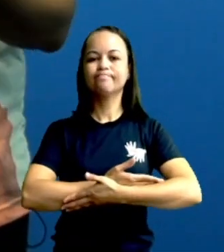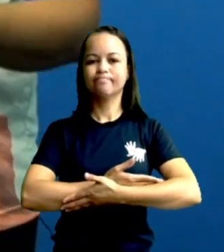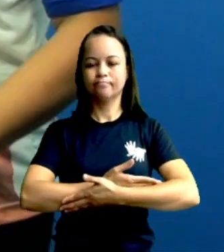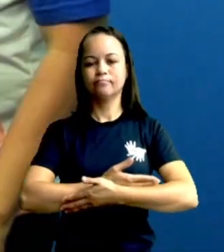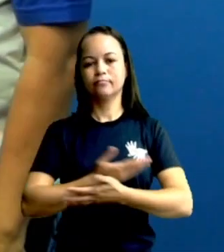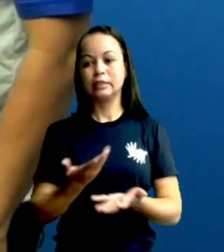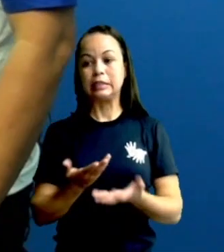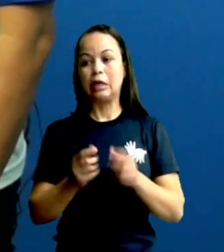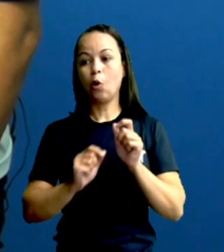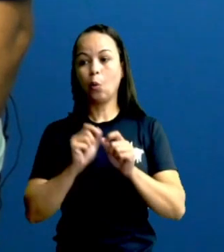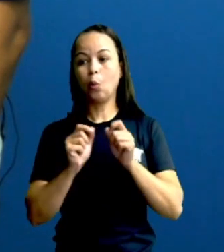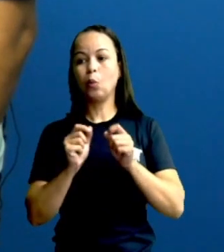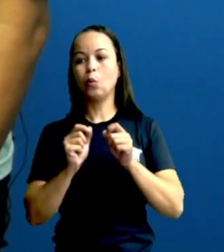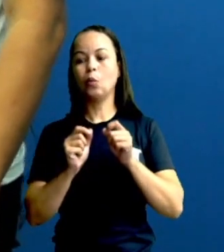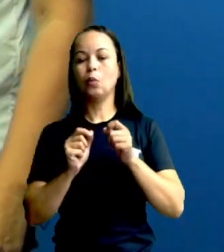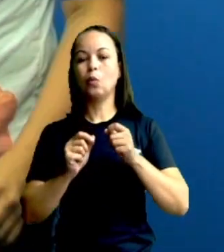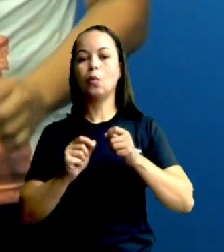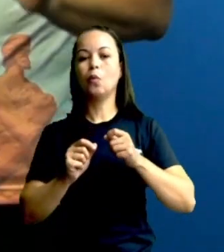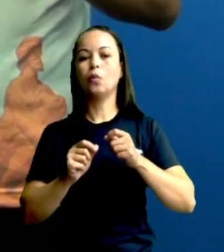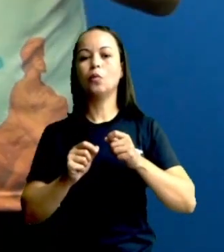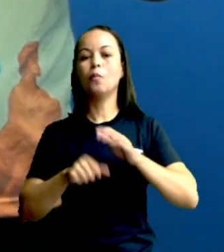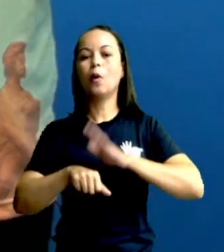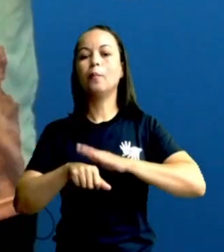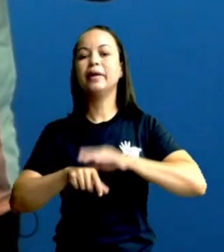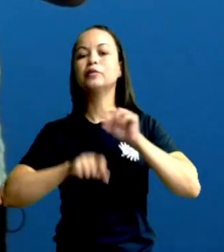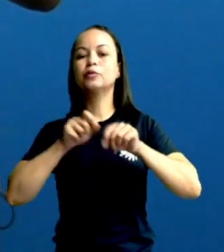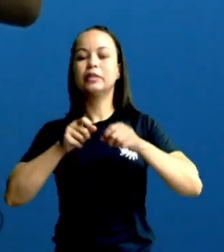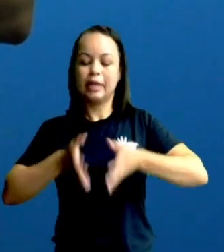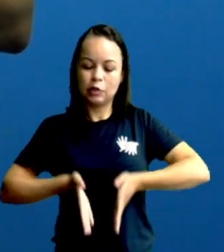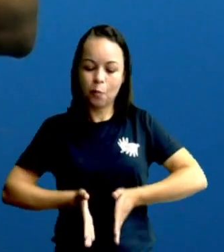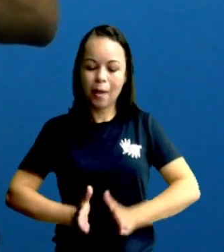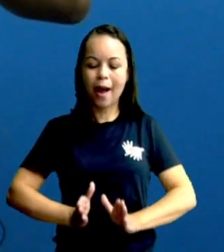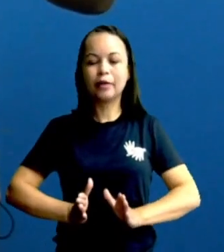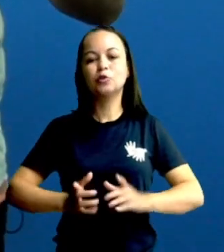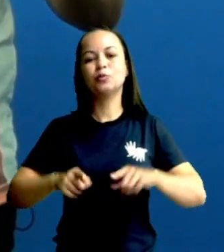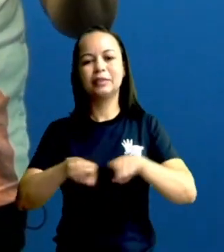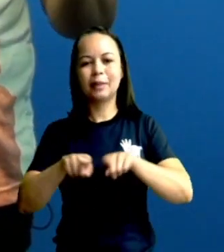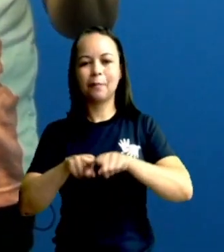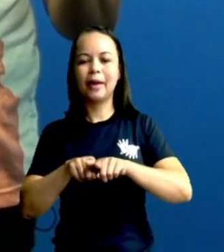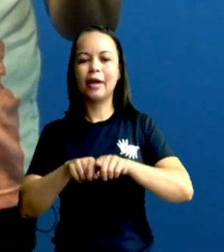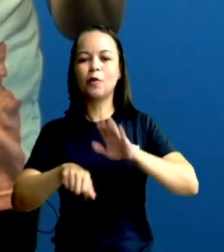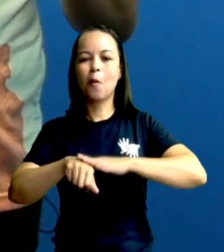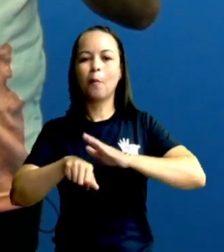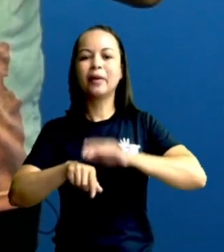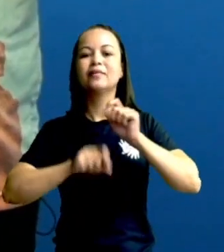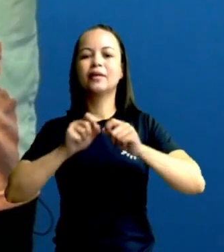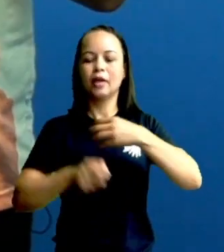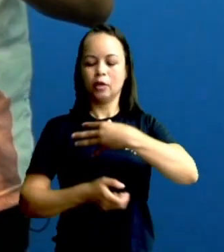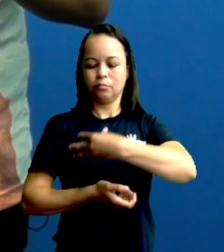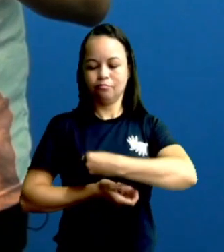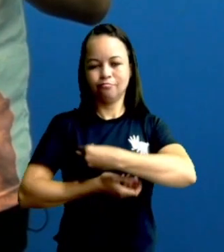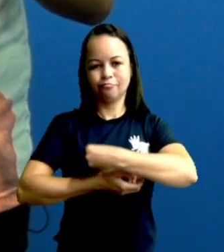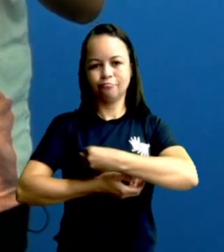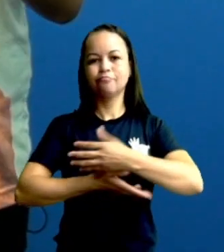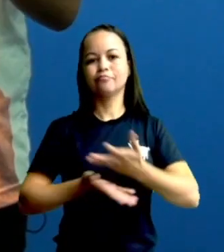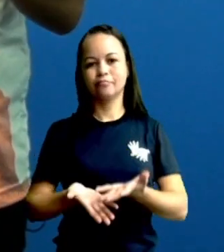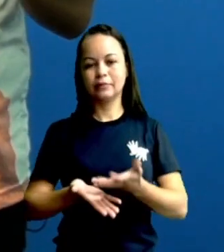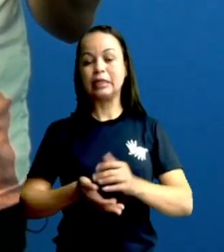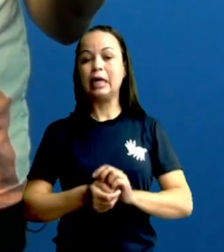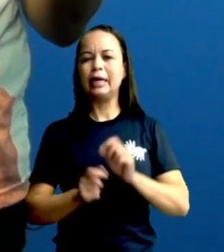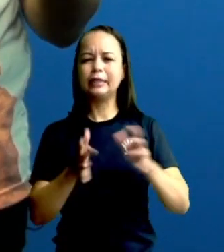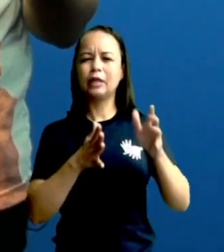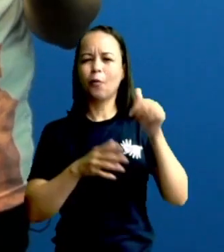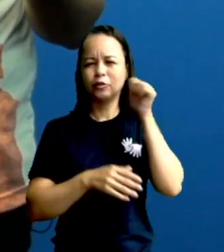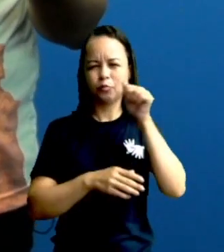o bebezinho aonde? Principalmente na hora do parto e na hora da amamentação. Então, cabe a gente ressaltar, por exemplo,